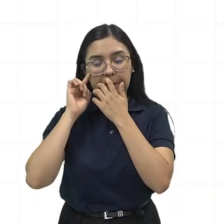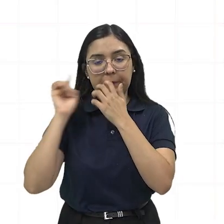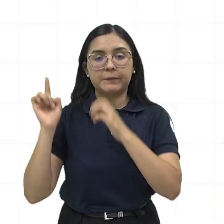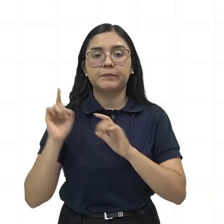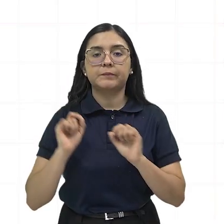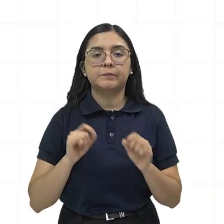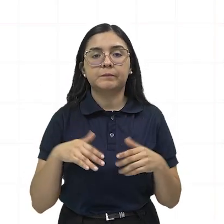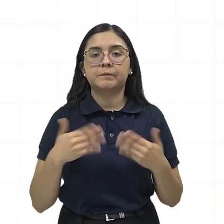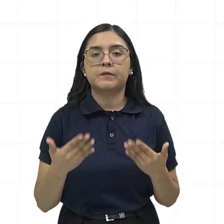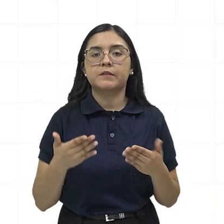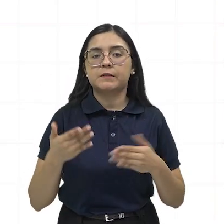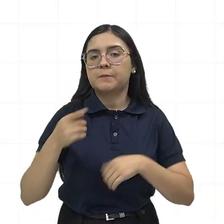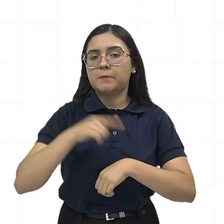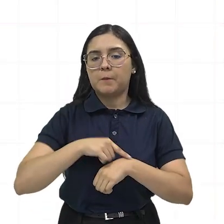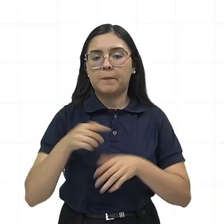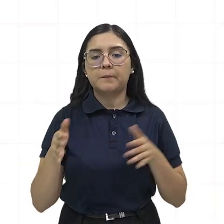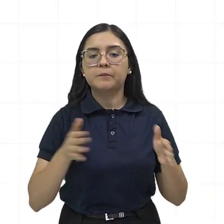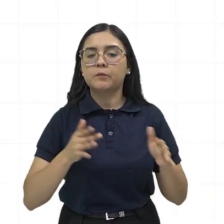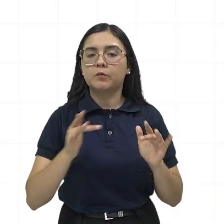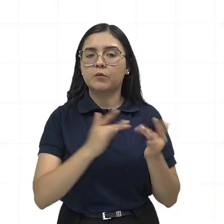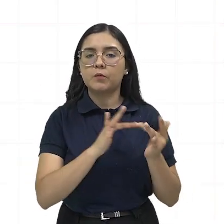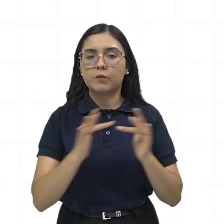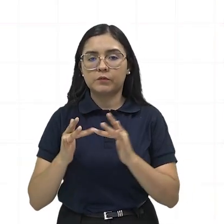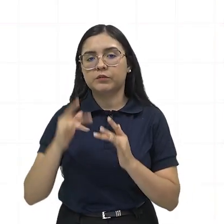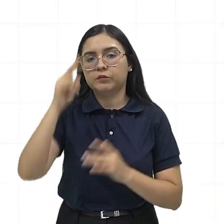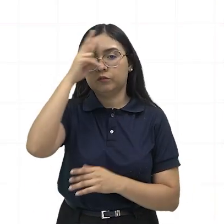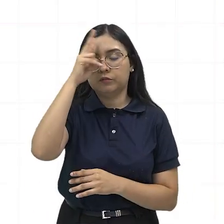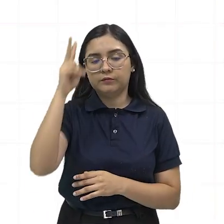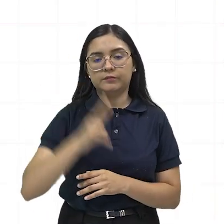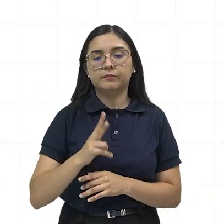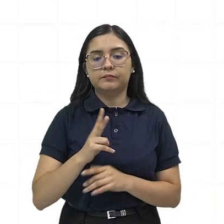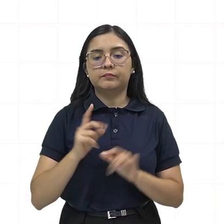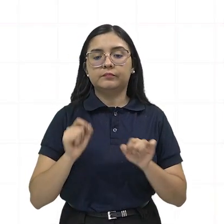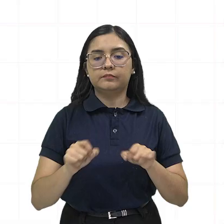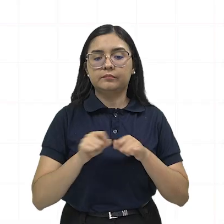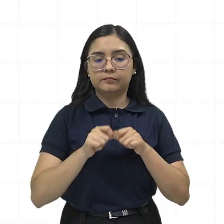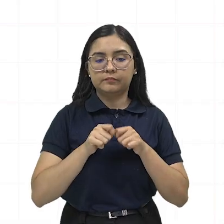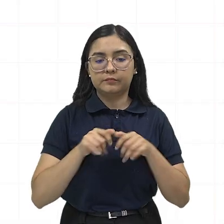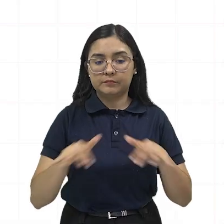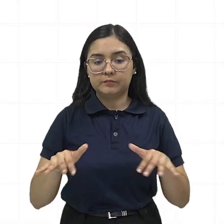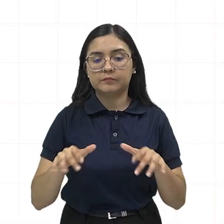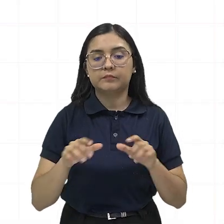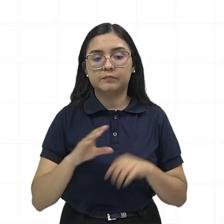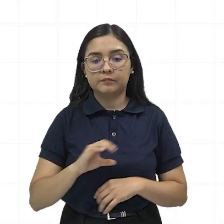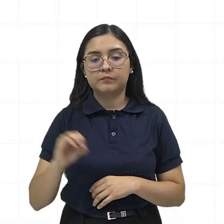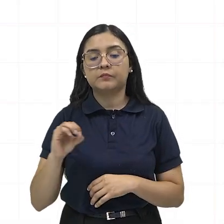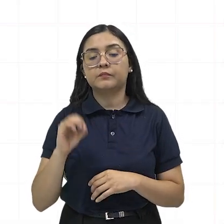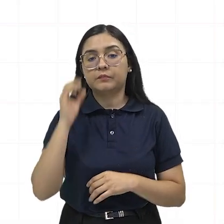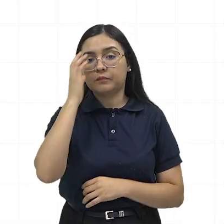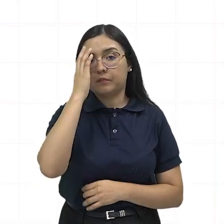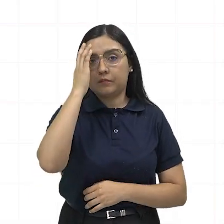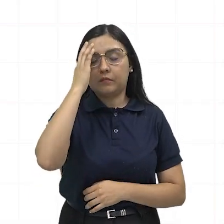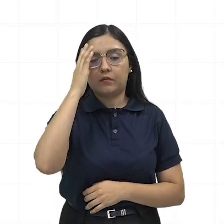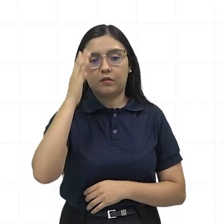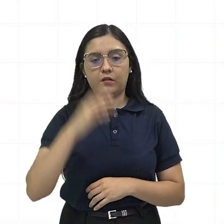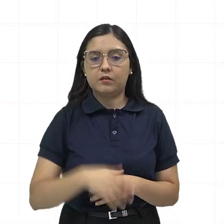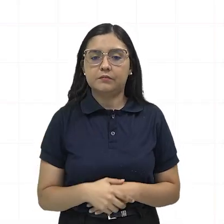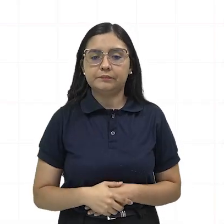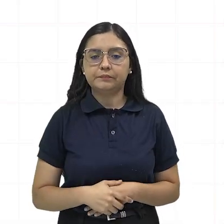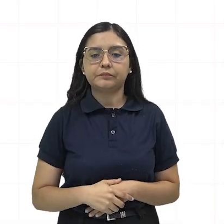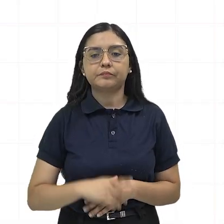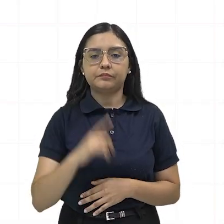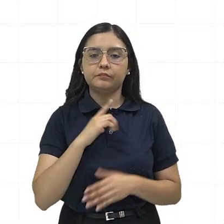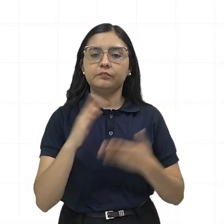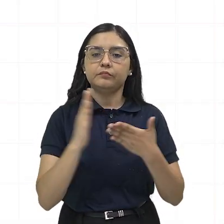momento. O contexto histórico da expansão para o oeste, que basicamente levou em voga